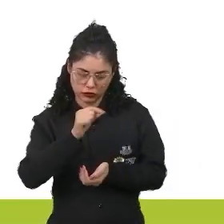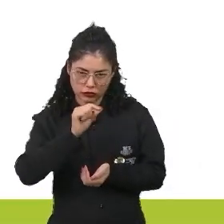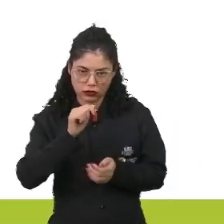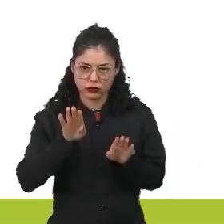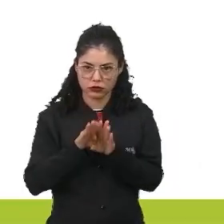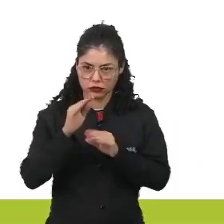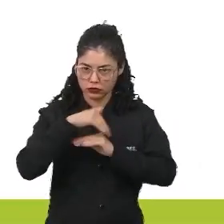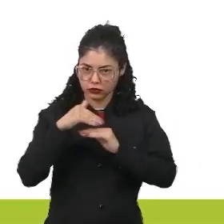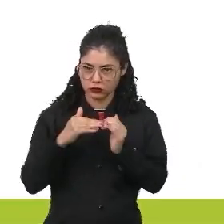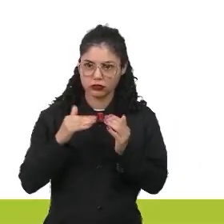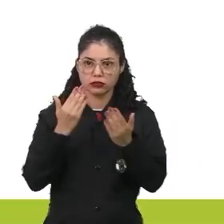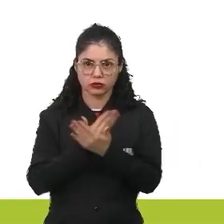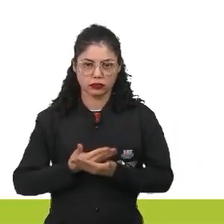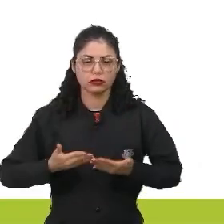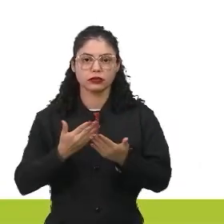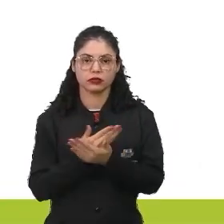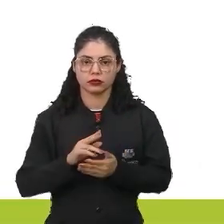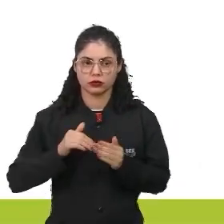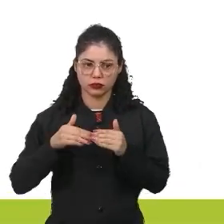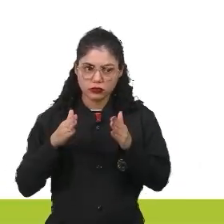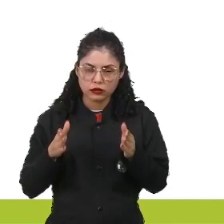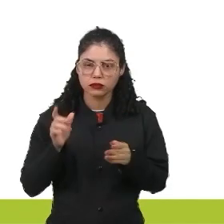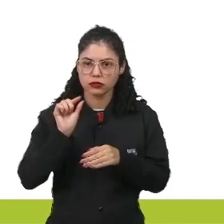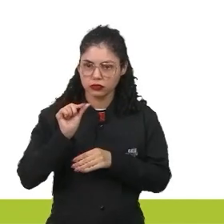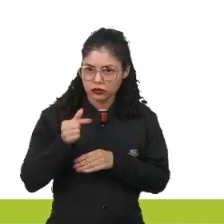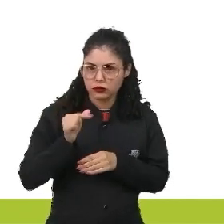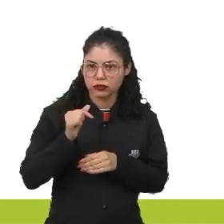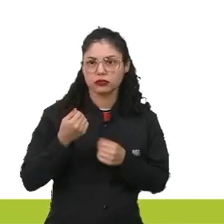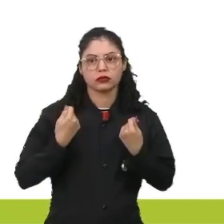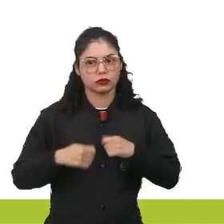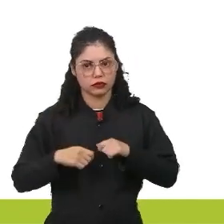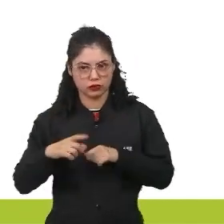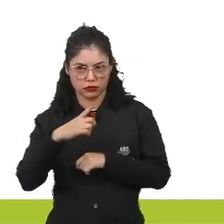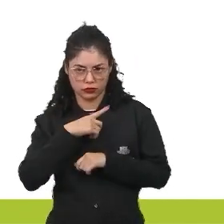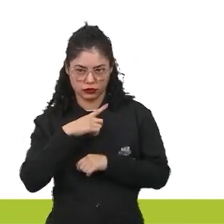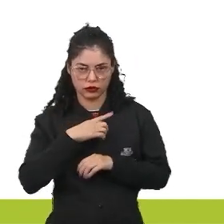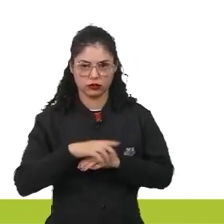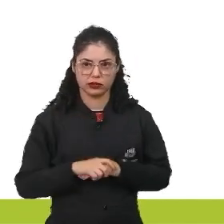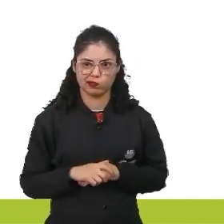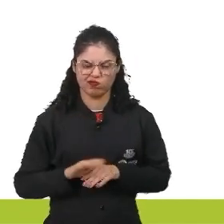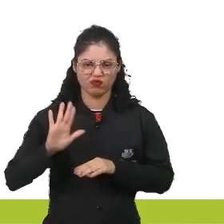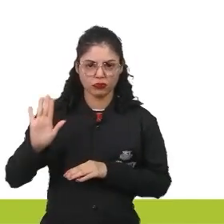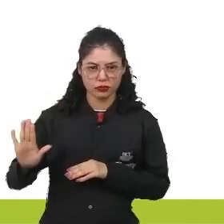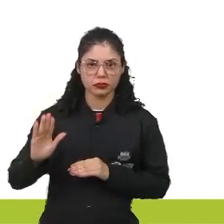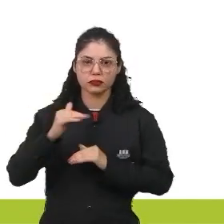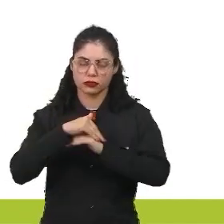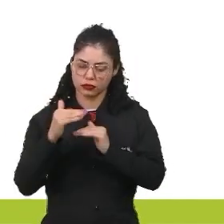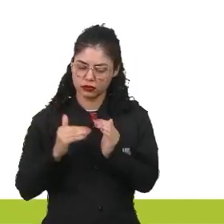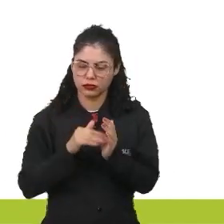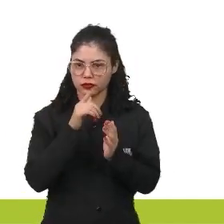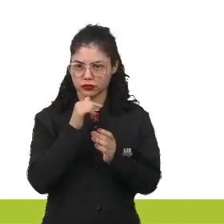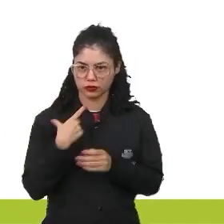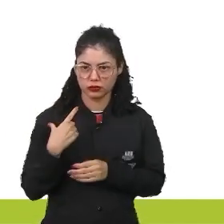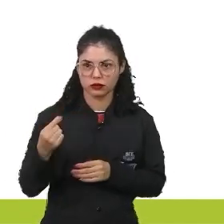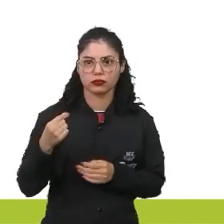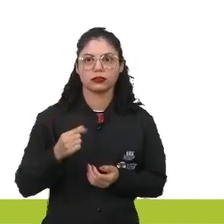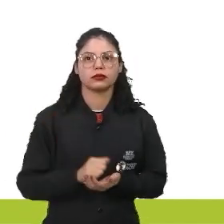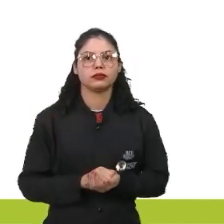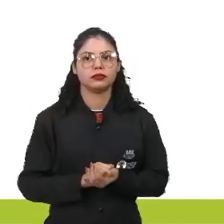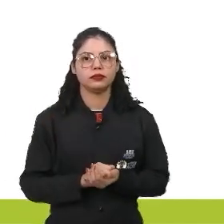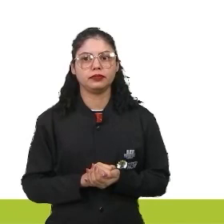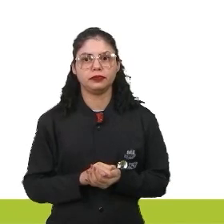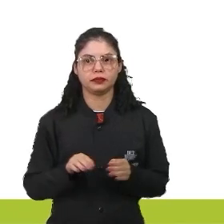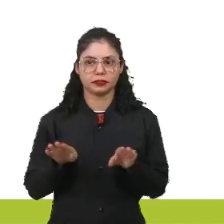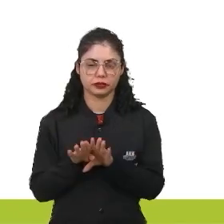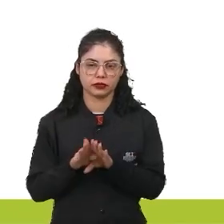Com todo cuidado, abrindo ele quando necessário e deixar toda a água sair, né? Todo o